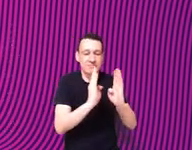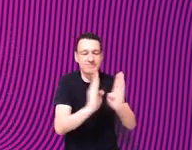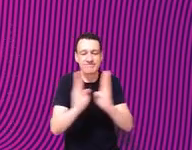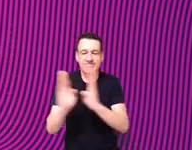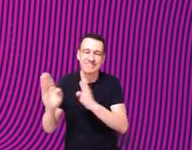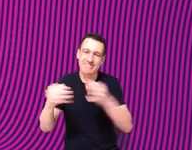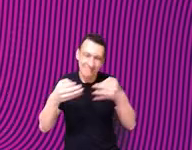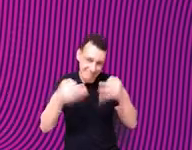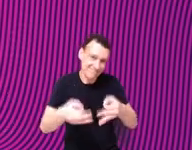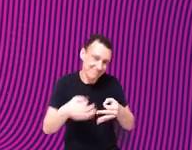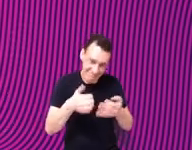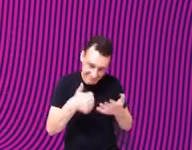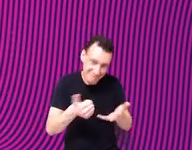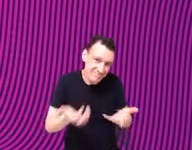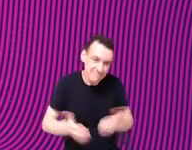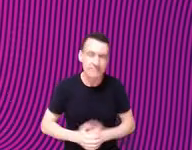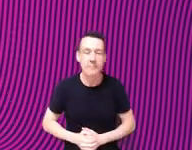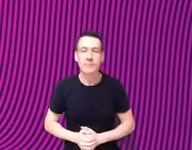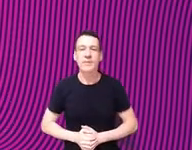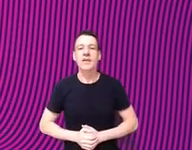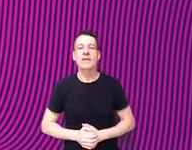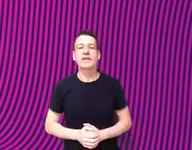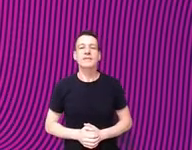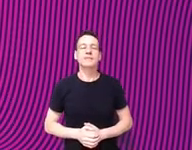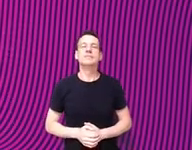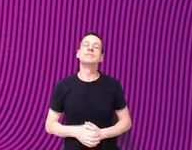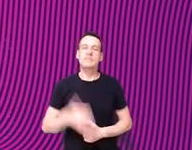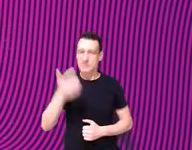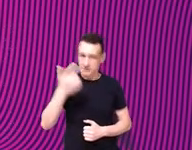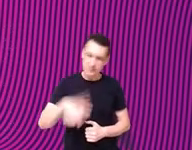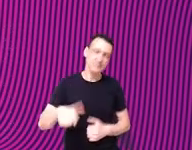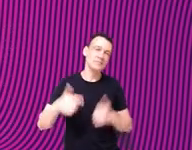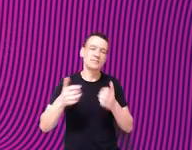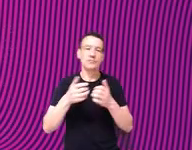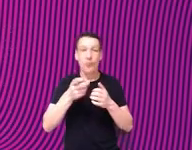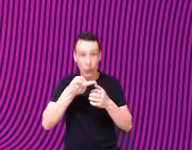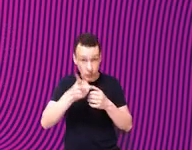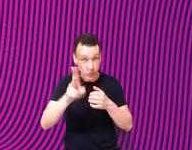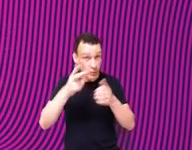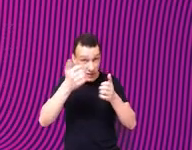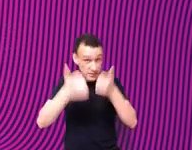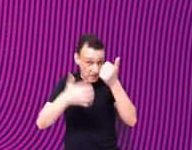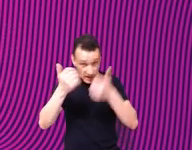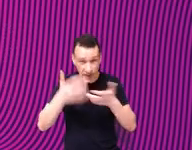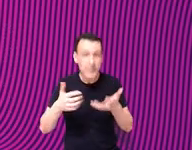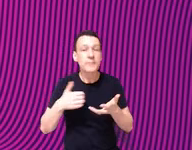Bom, e agora eu queria, dando sequência, né, chamar